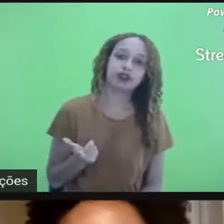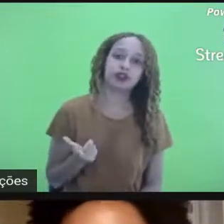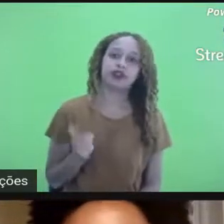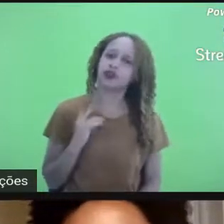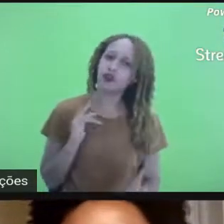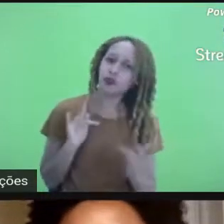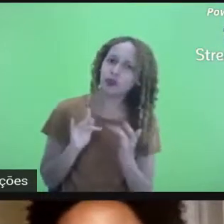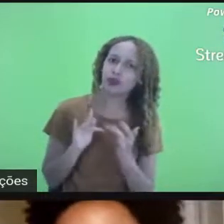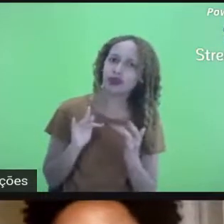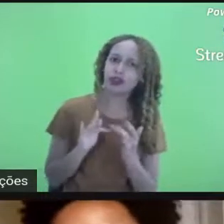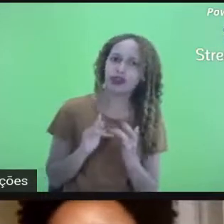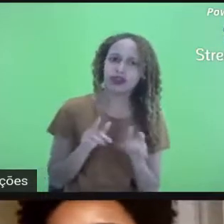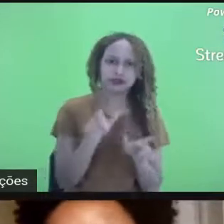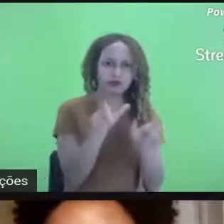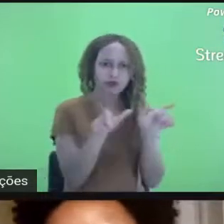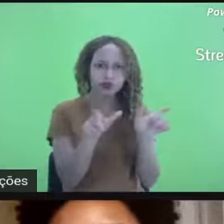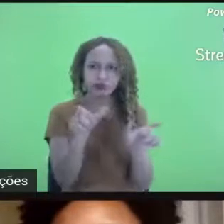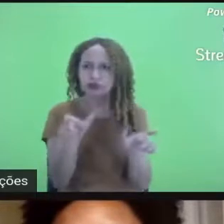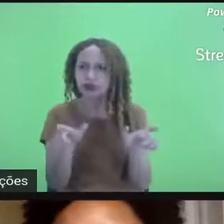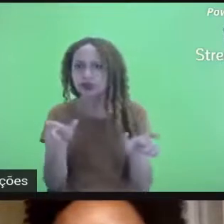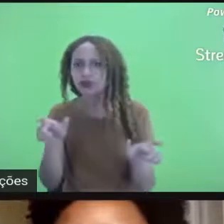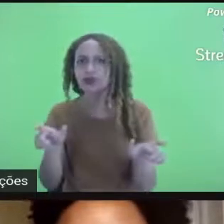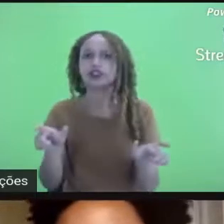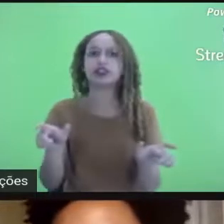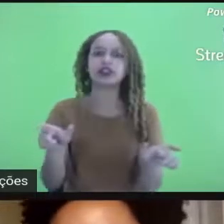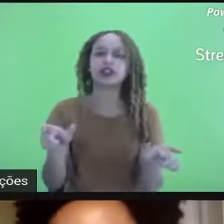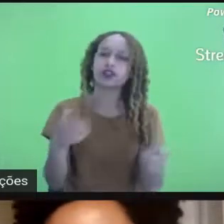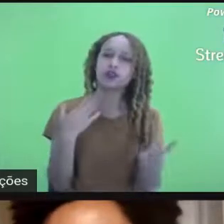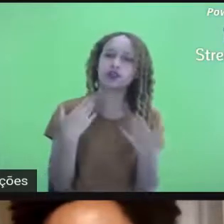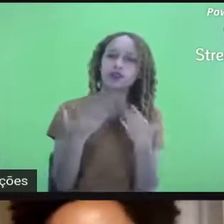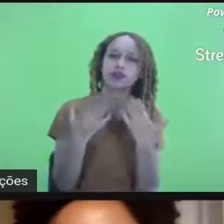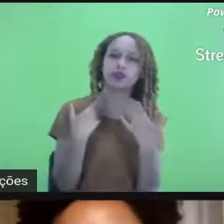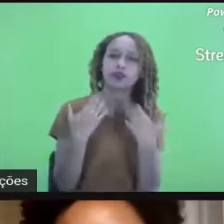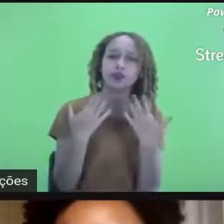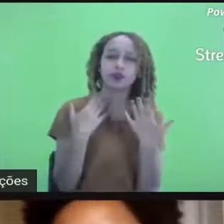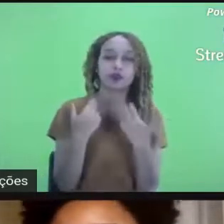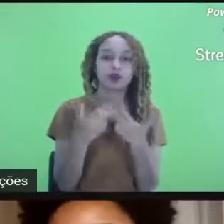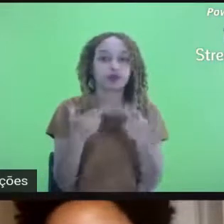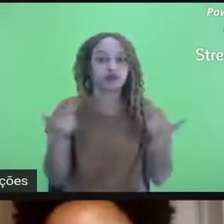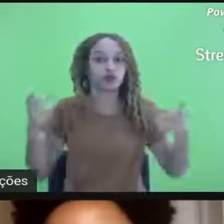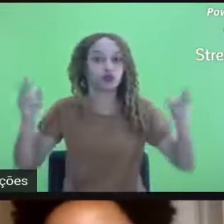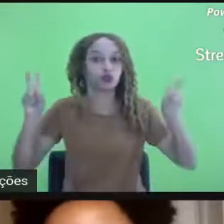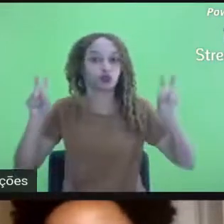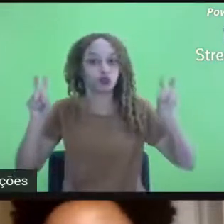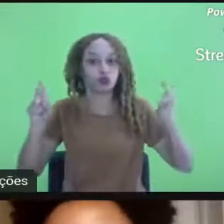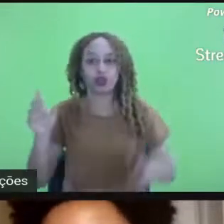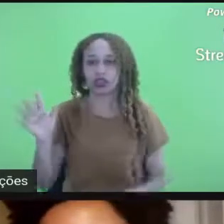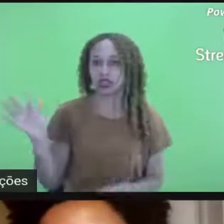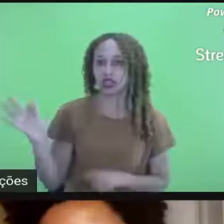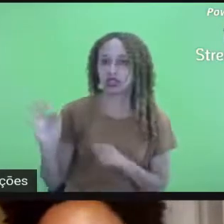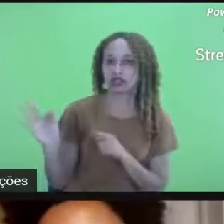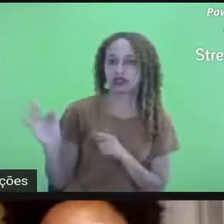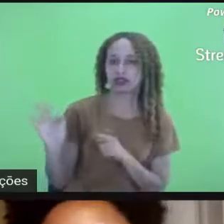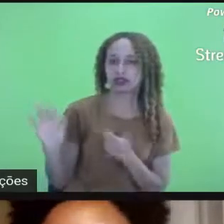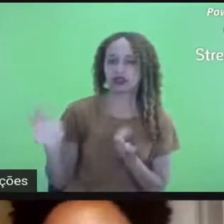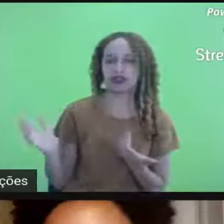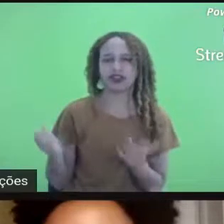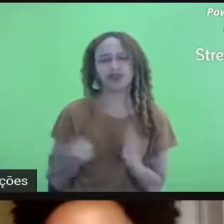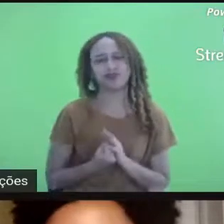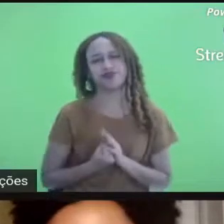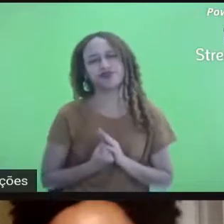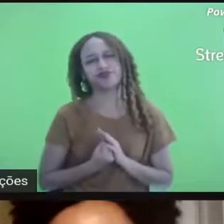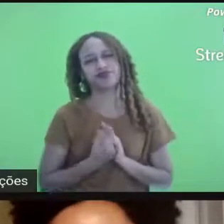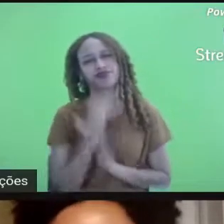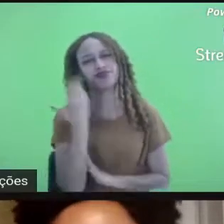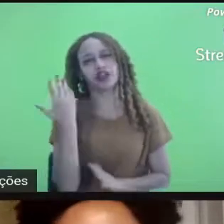com pessoas que estão justamente debatendo coisas que a faculdade, muitas vezes, deixa